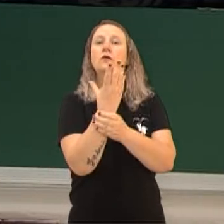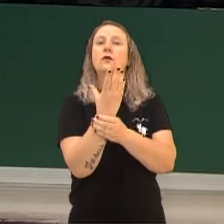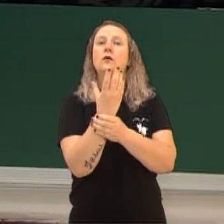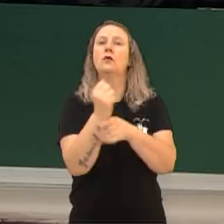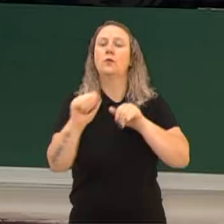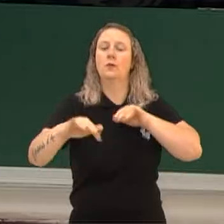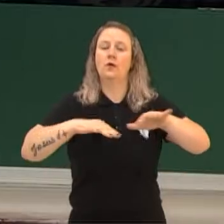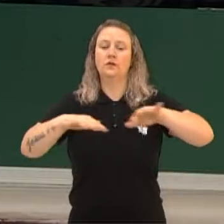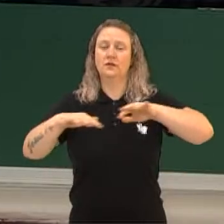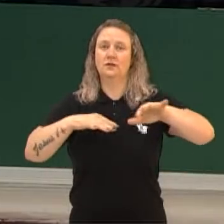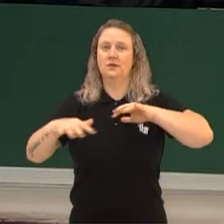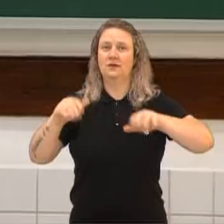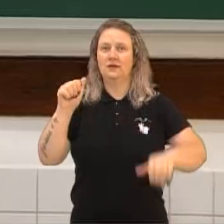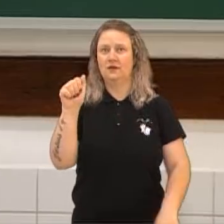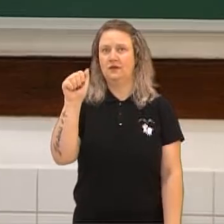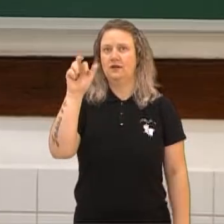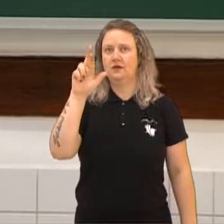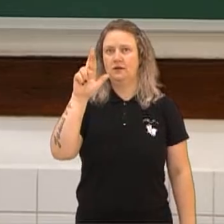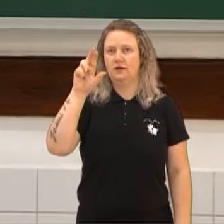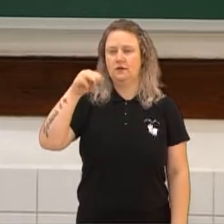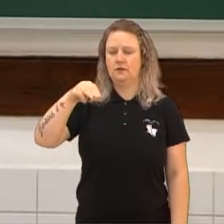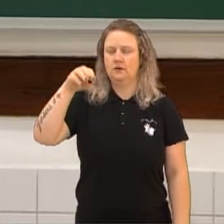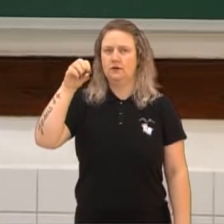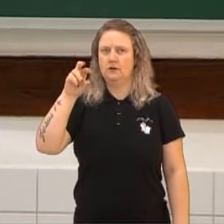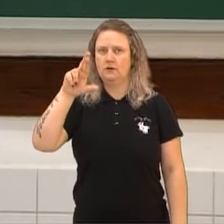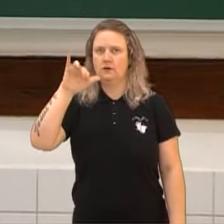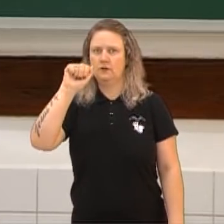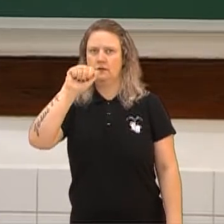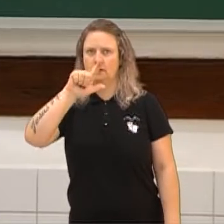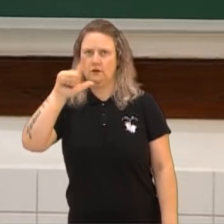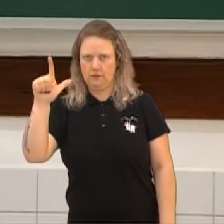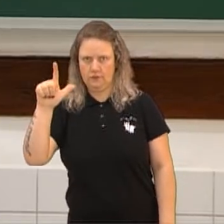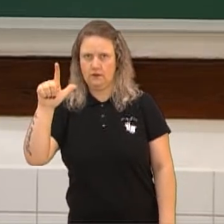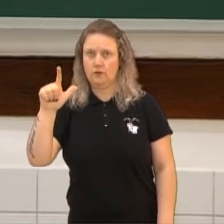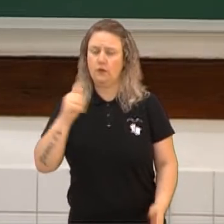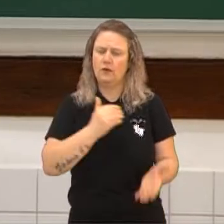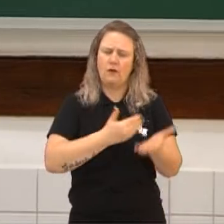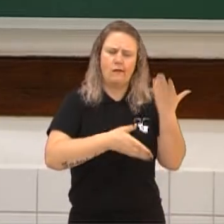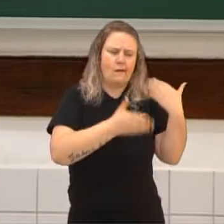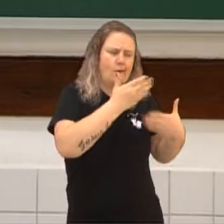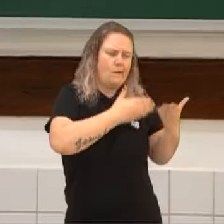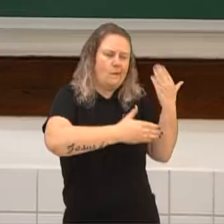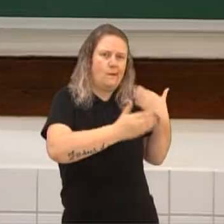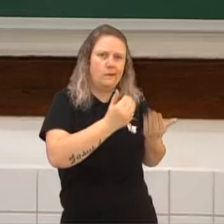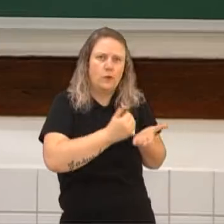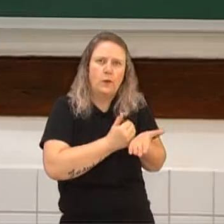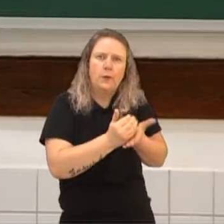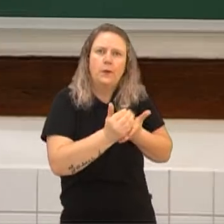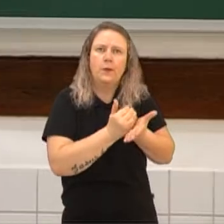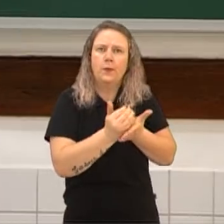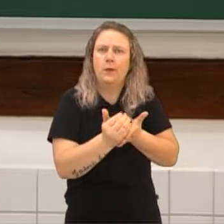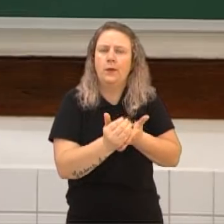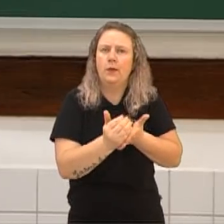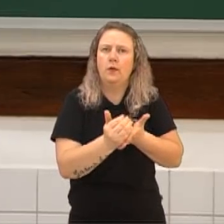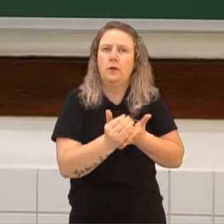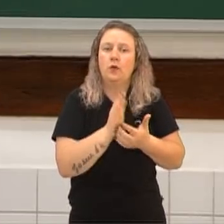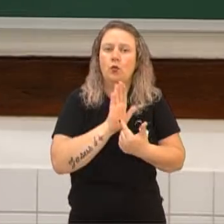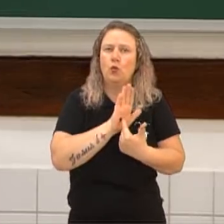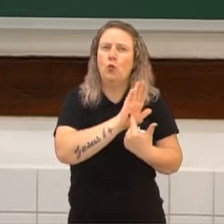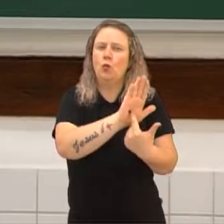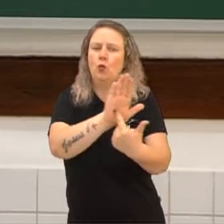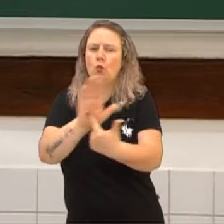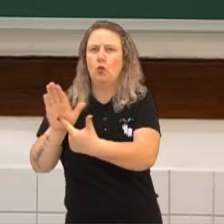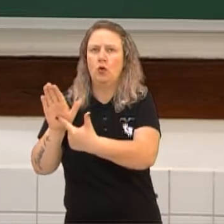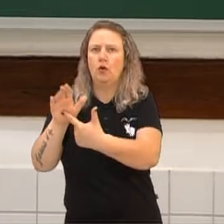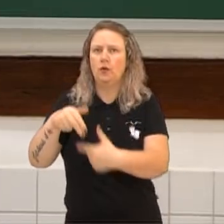Então vamos lá. Então lá na década de 1970 começou este movimento lá no Nordeste,